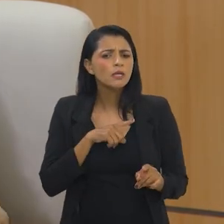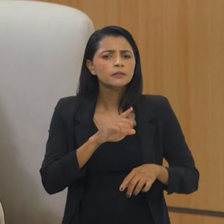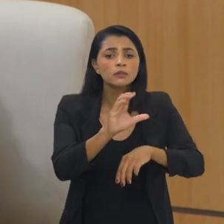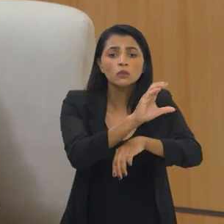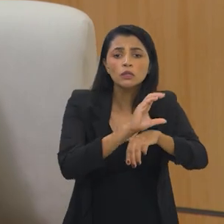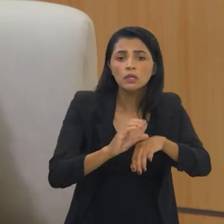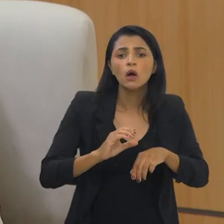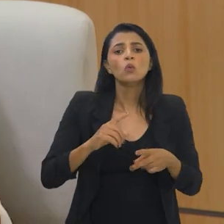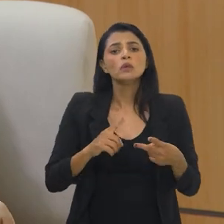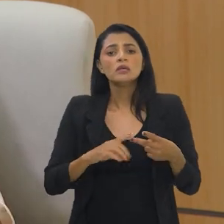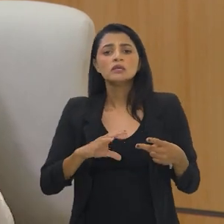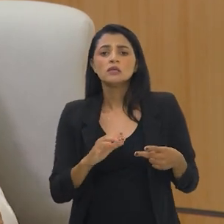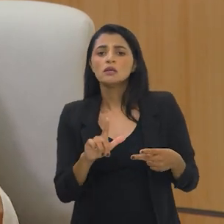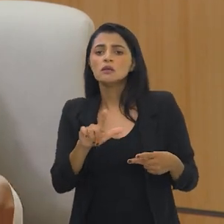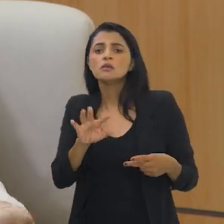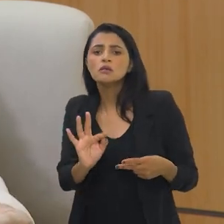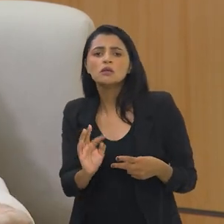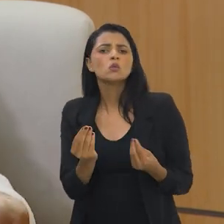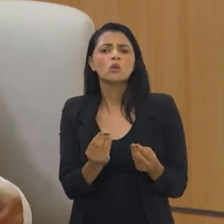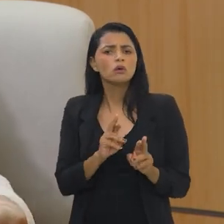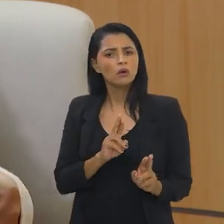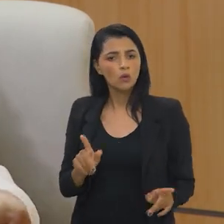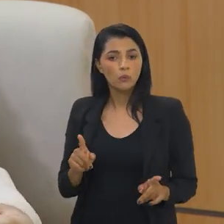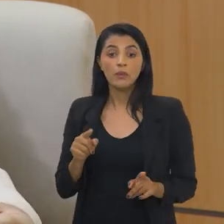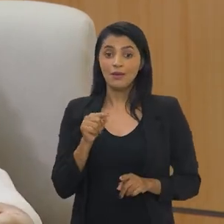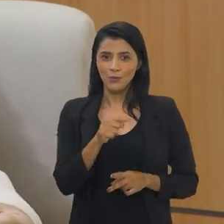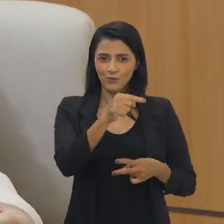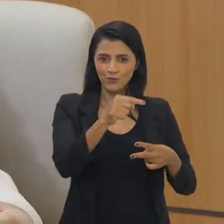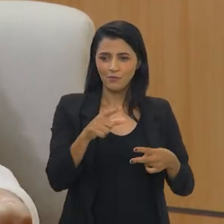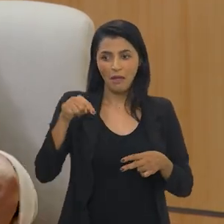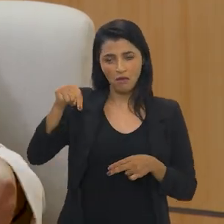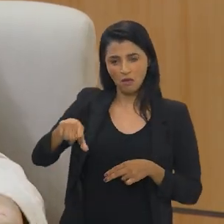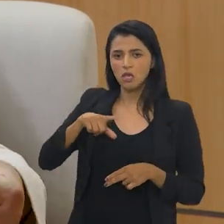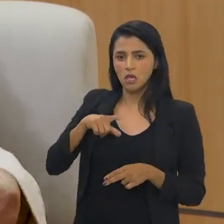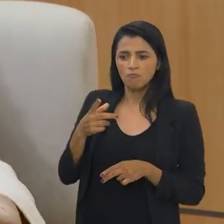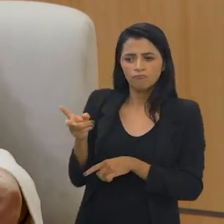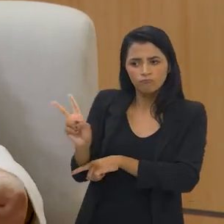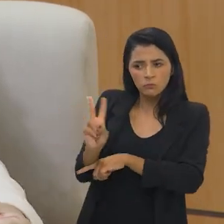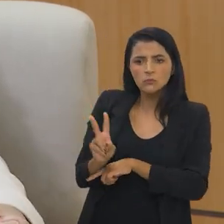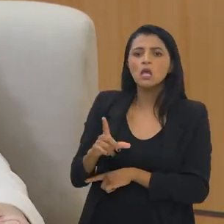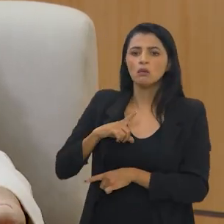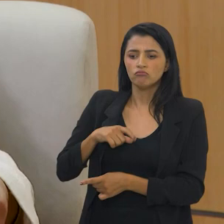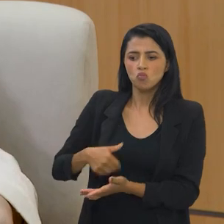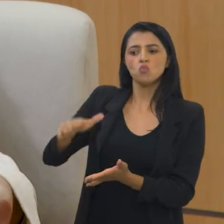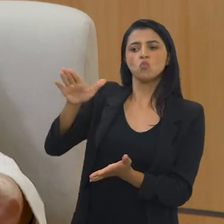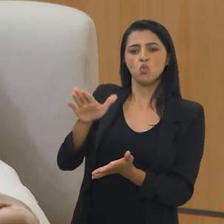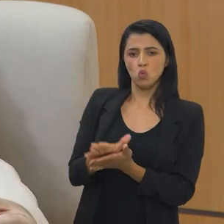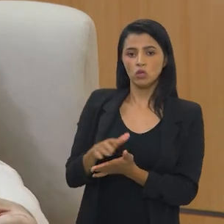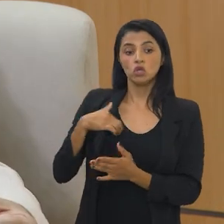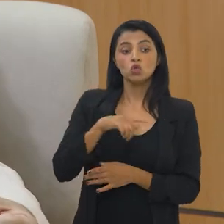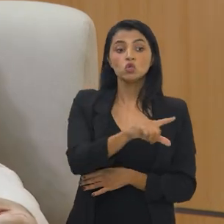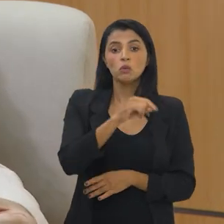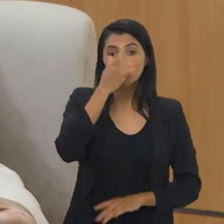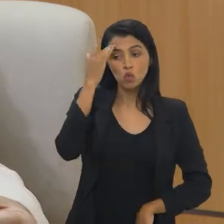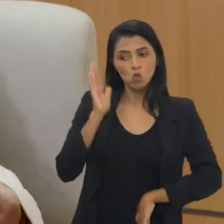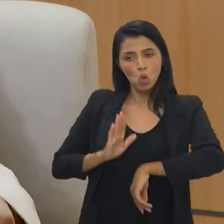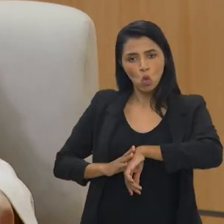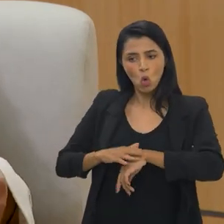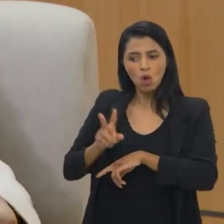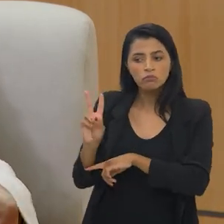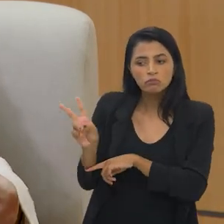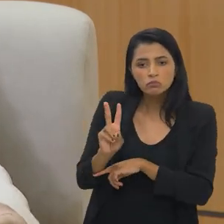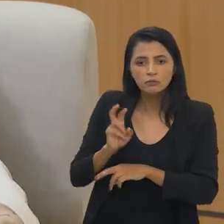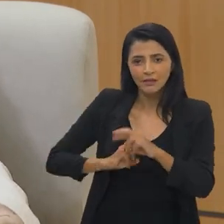na Constituição e na CLT A diferença é que aqui nós estabelecemos fiscalização e multa nós definimos Quem fiscaliza